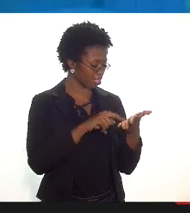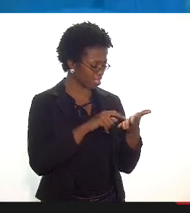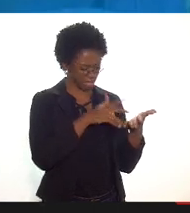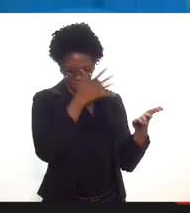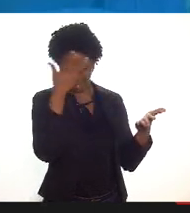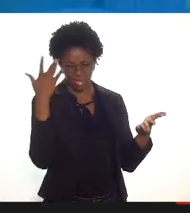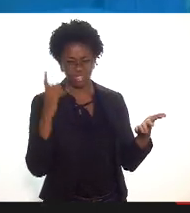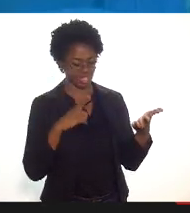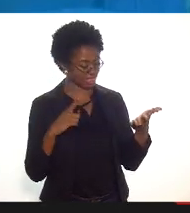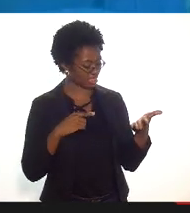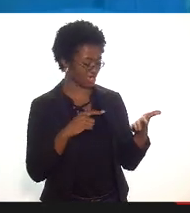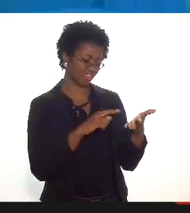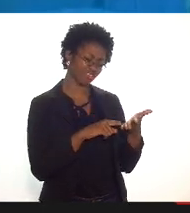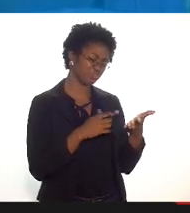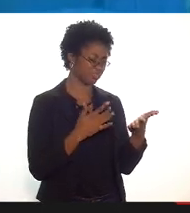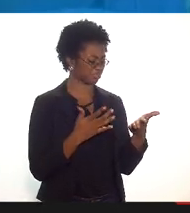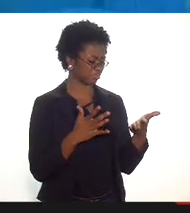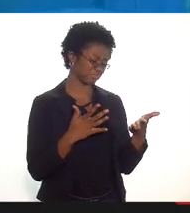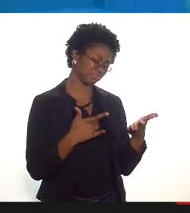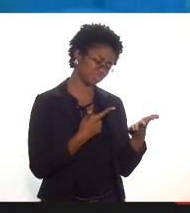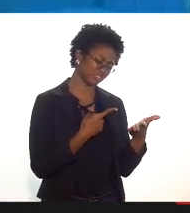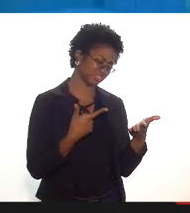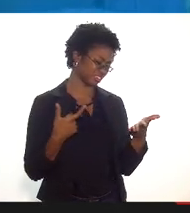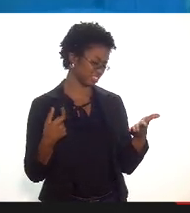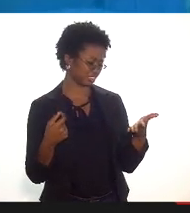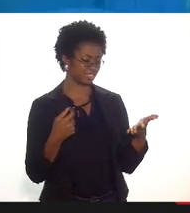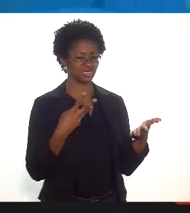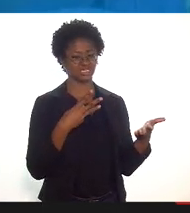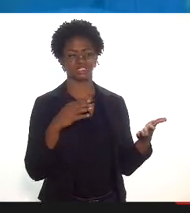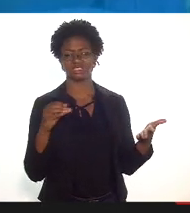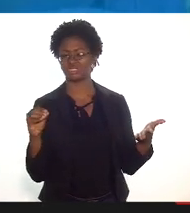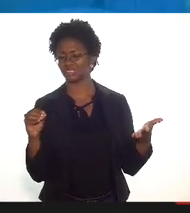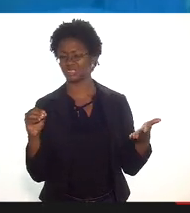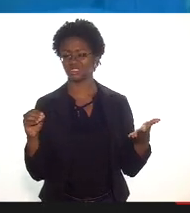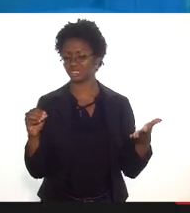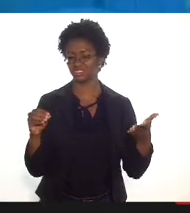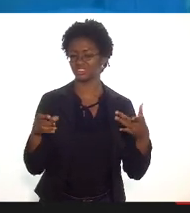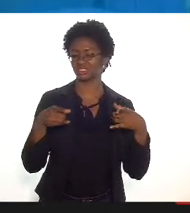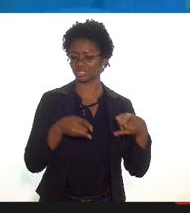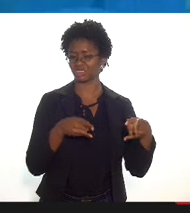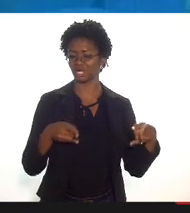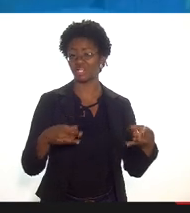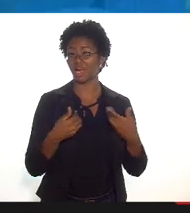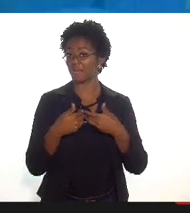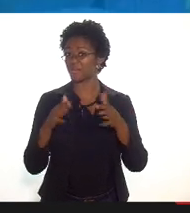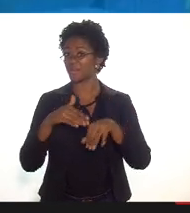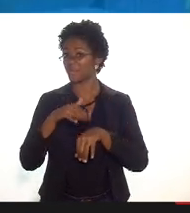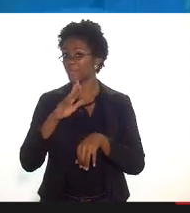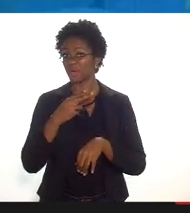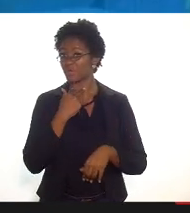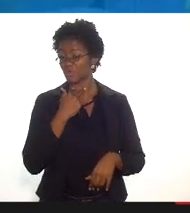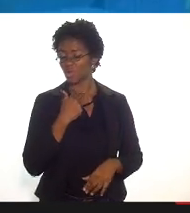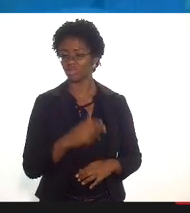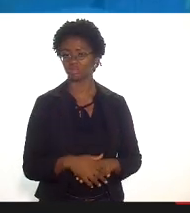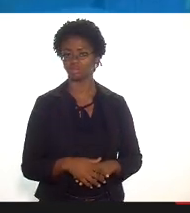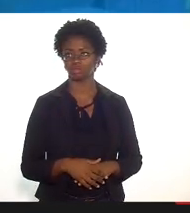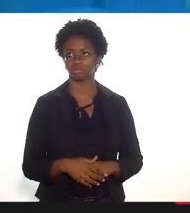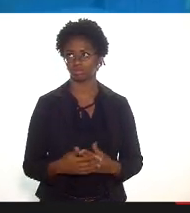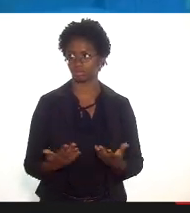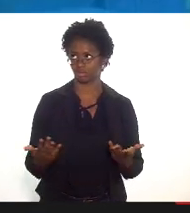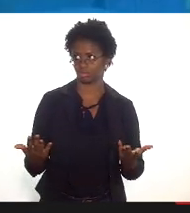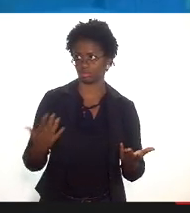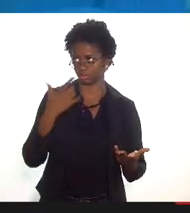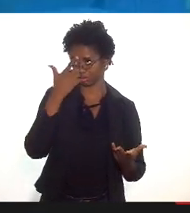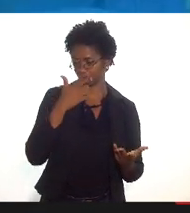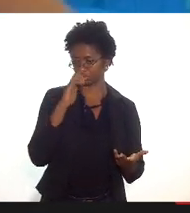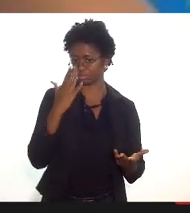tenho entre 200 e 300 leitos. Não posso abrir mais do que isso, não. Disse isso na maior cara de pau. Eu só